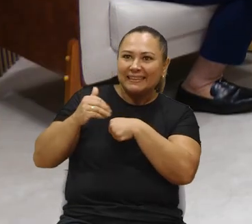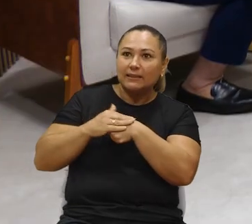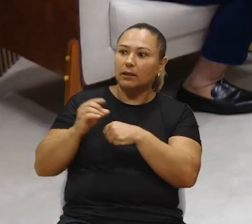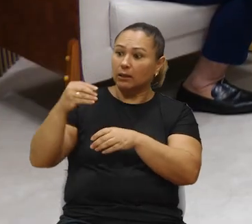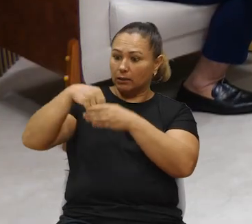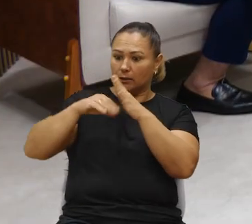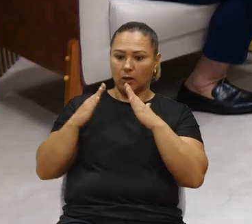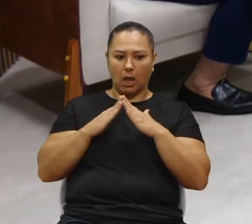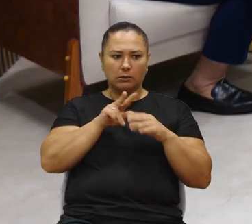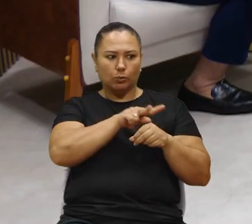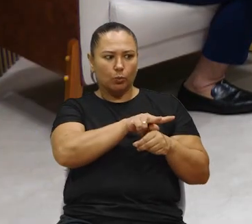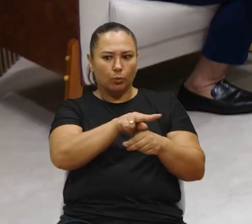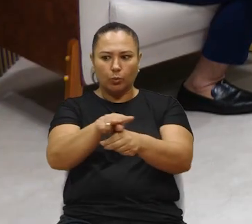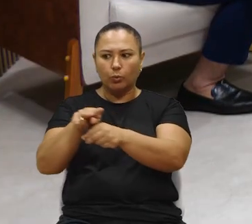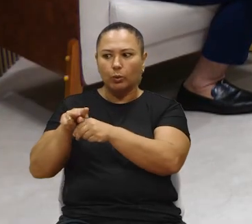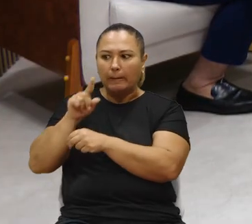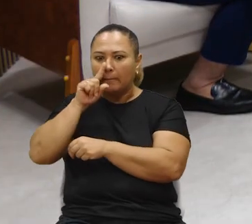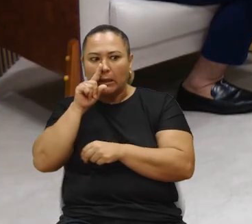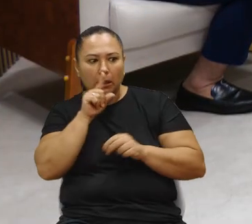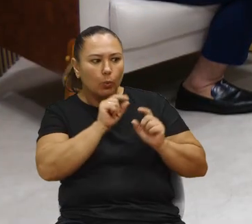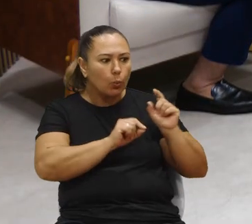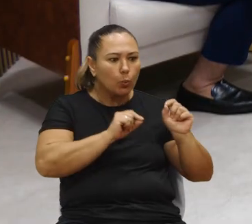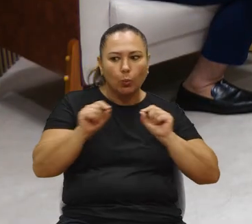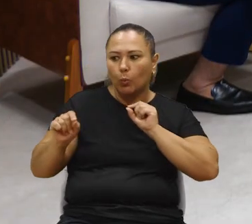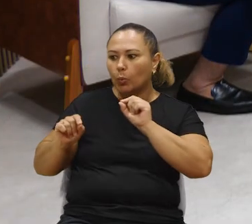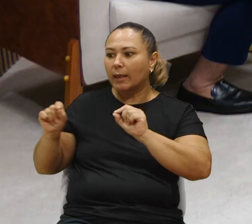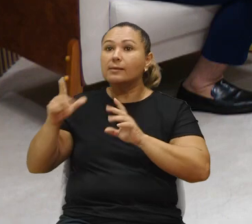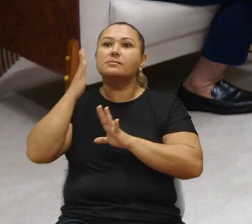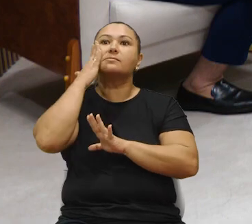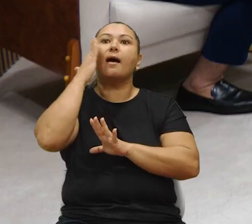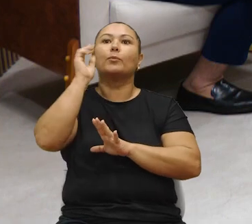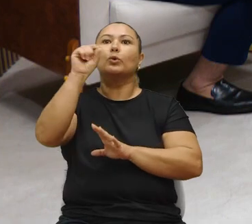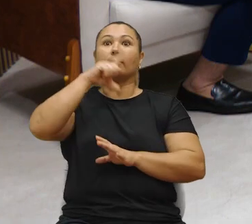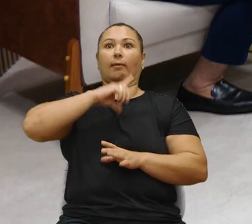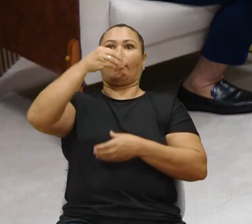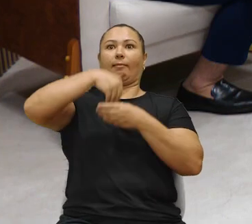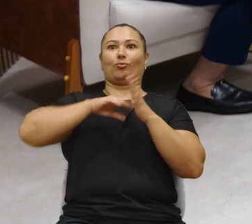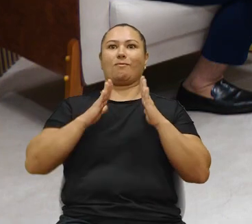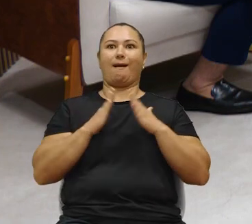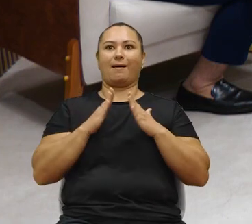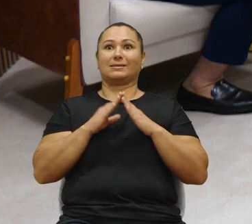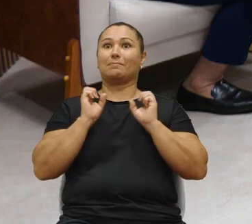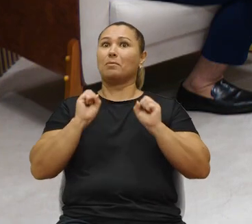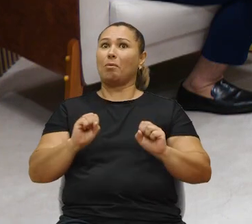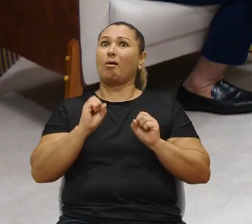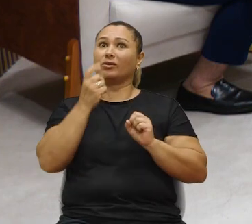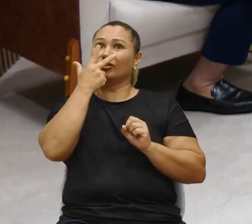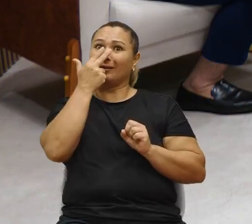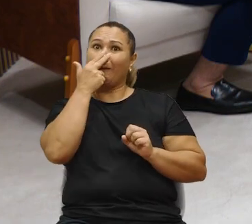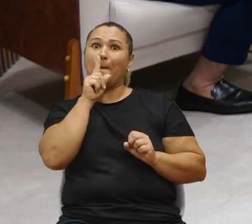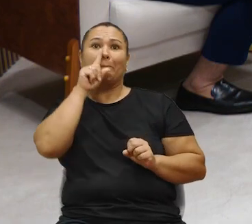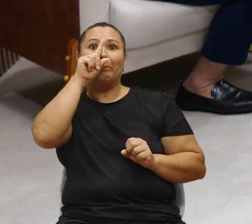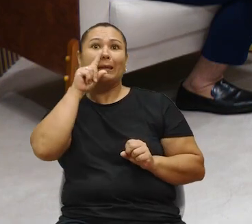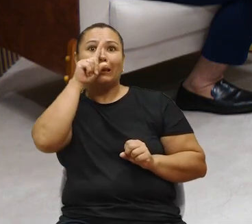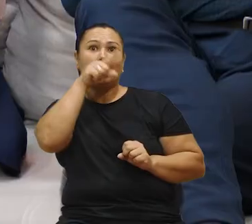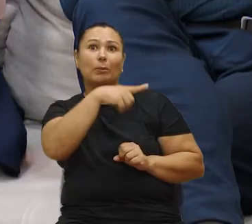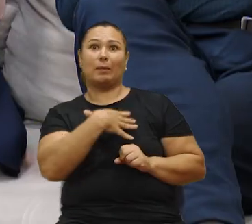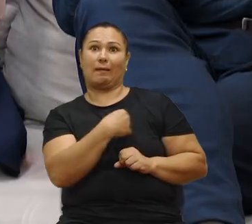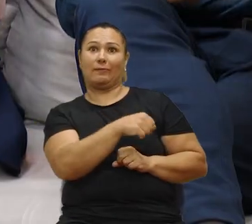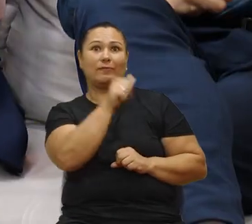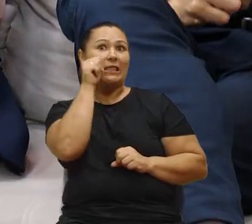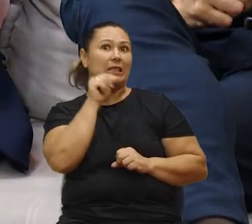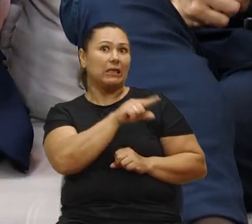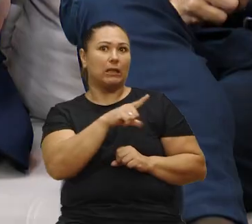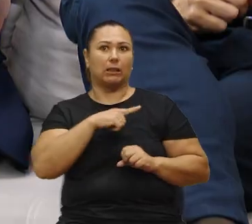tu dentro de casa tu faz o gerenciamento dos riscos. Tu sabe o que tem na tua casa que pode oferecer risco para a